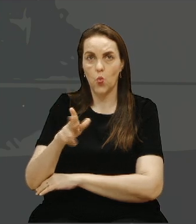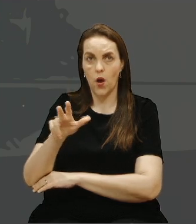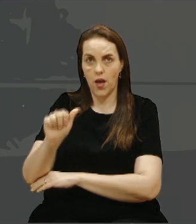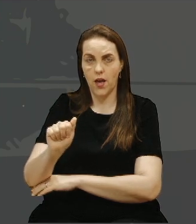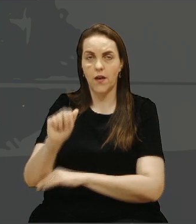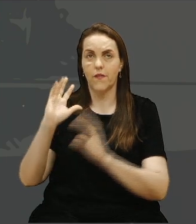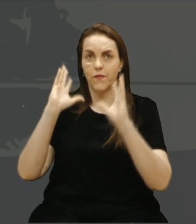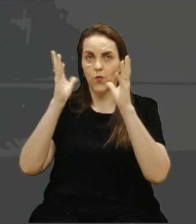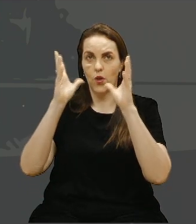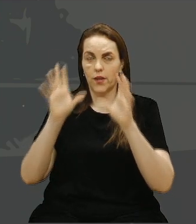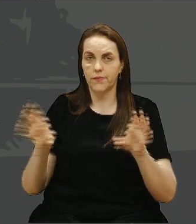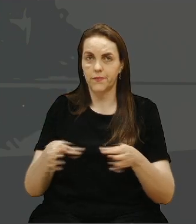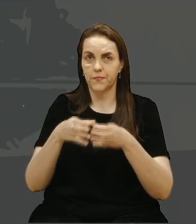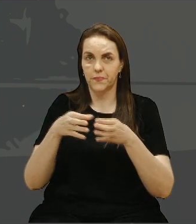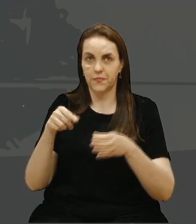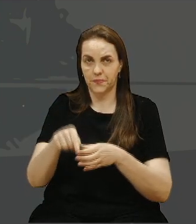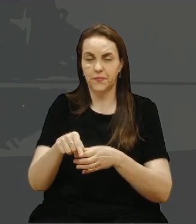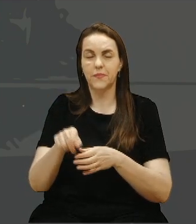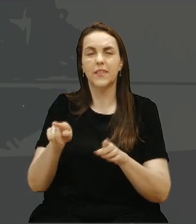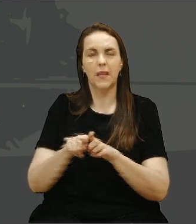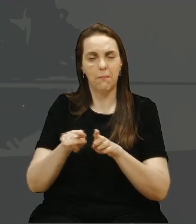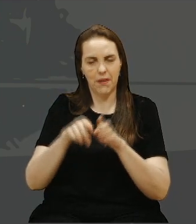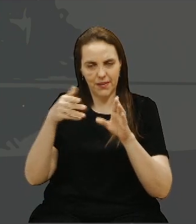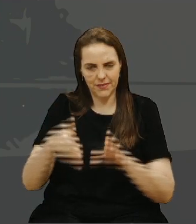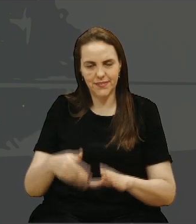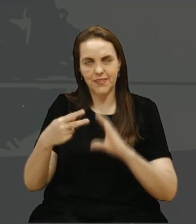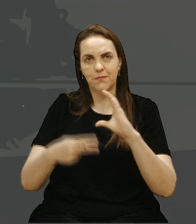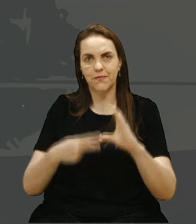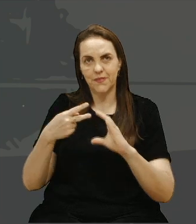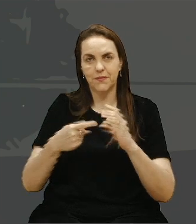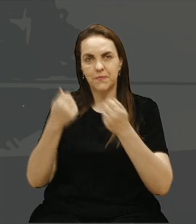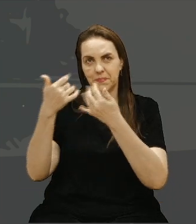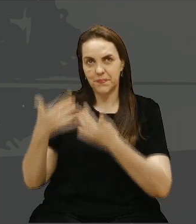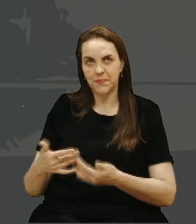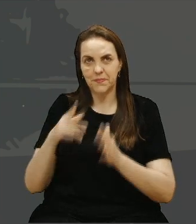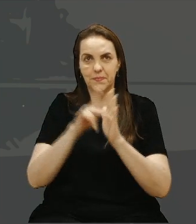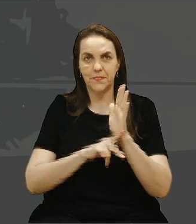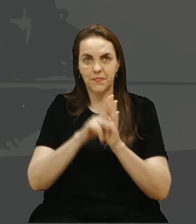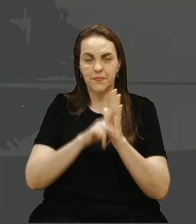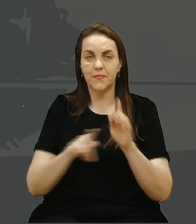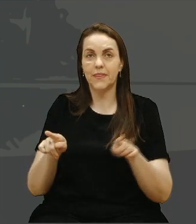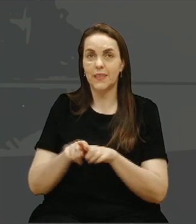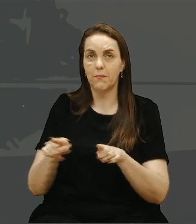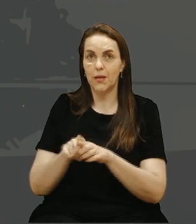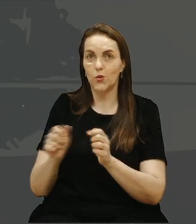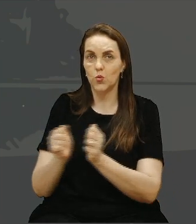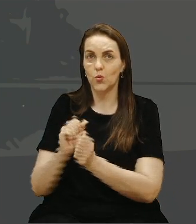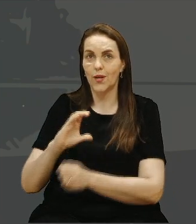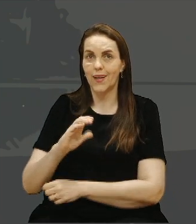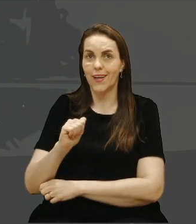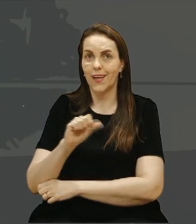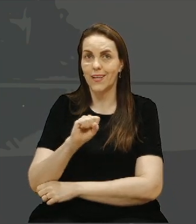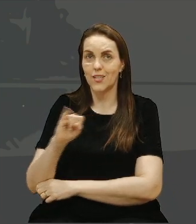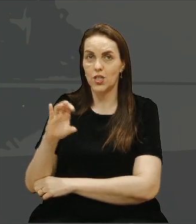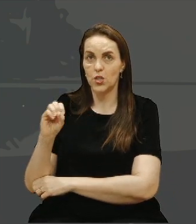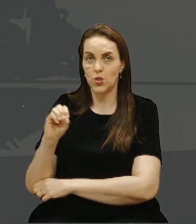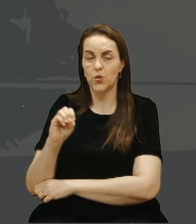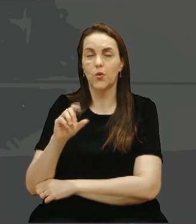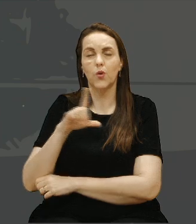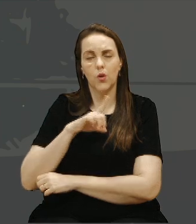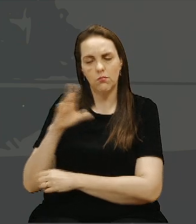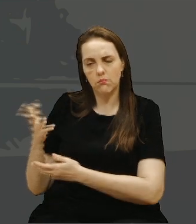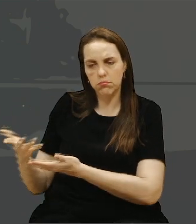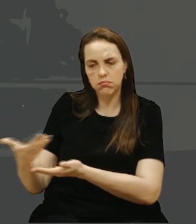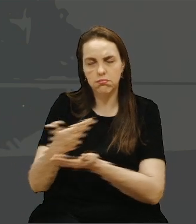nesta casa também falando deste projeto, e com o Cássio Tramontini, que é aquele que capta, né, a questão dos